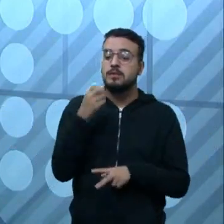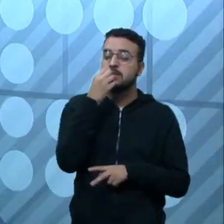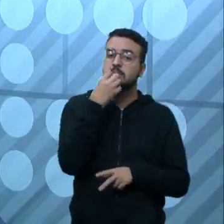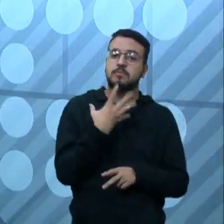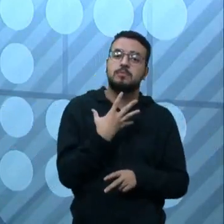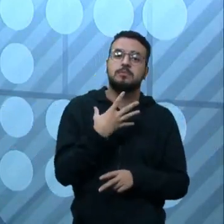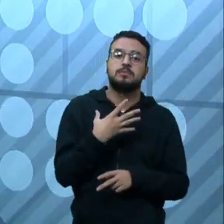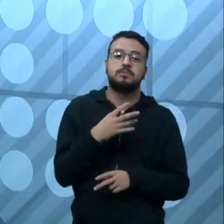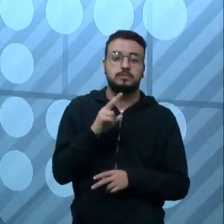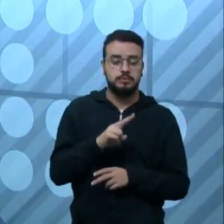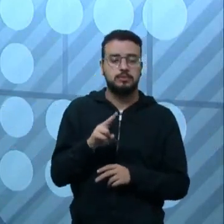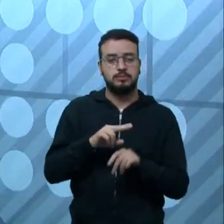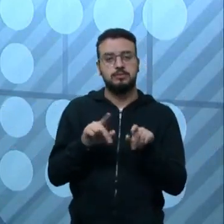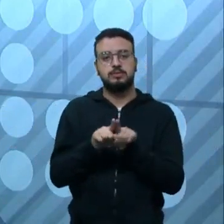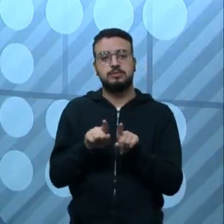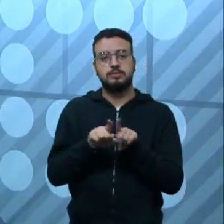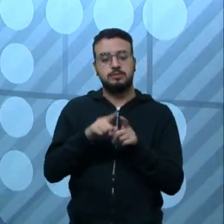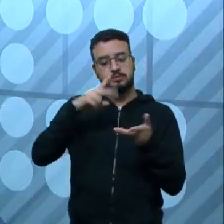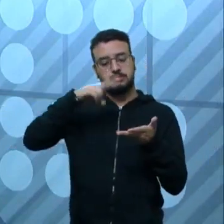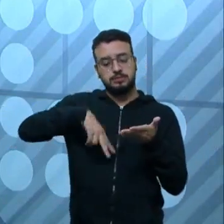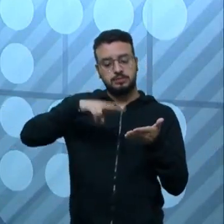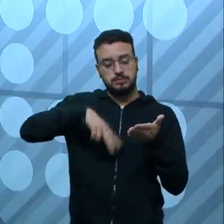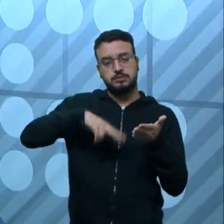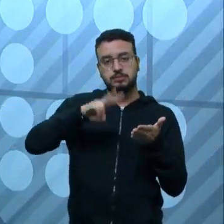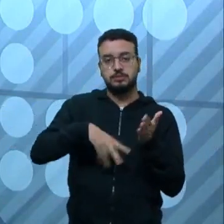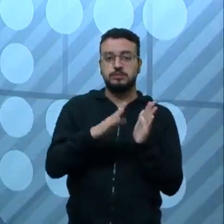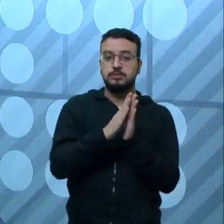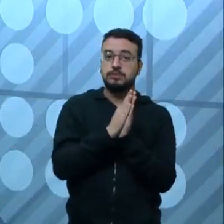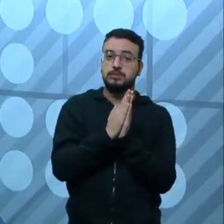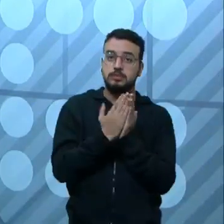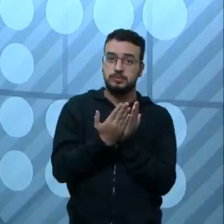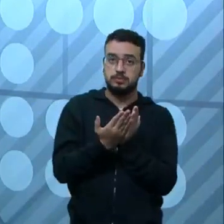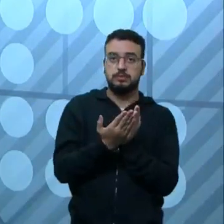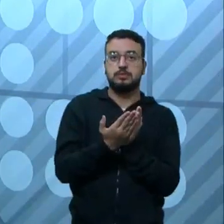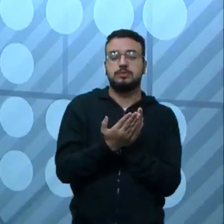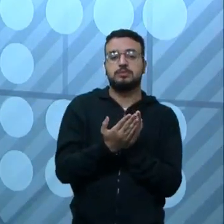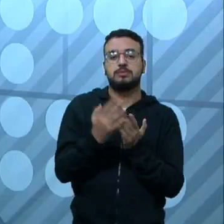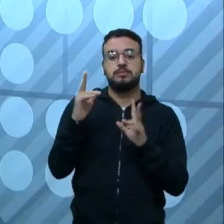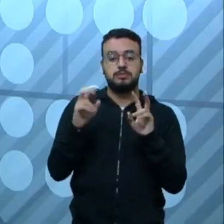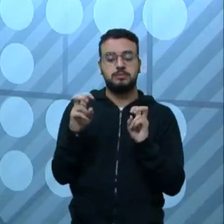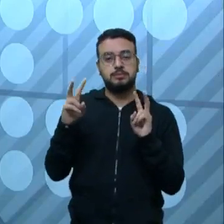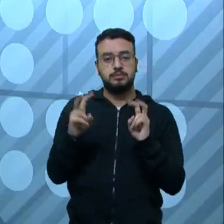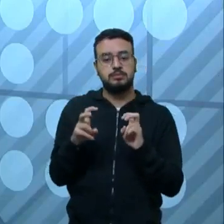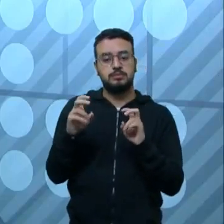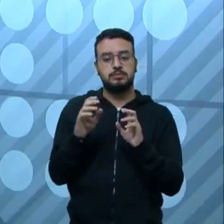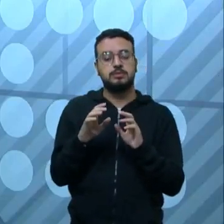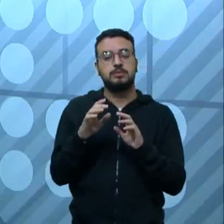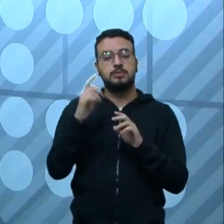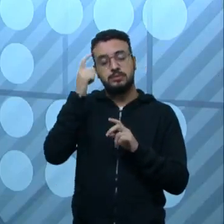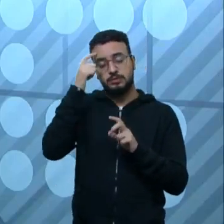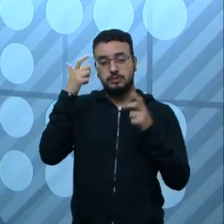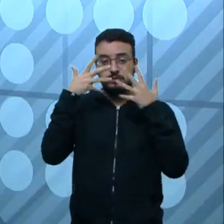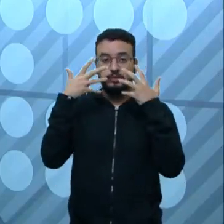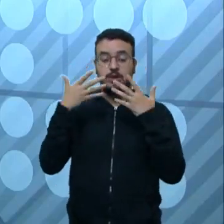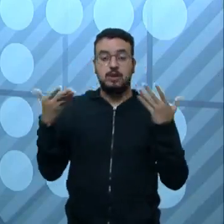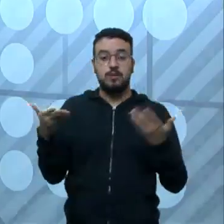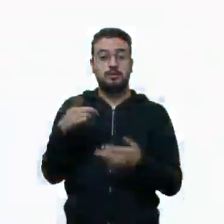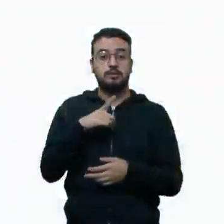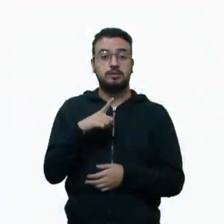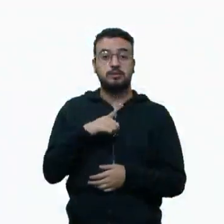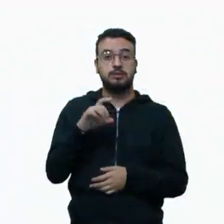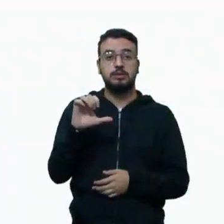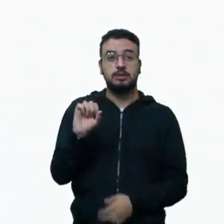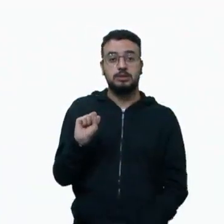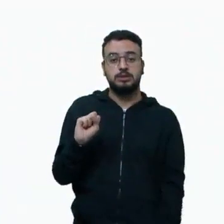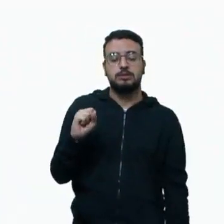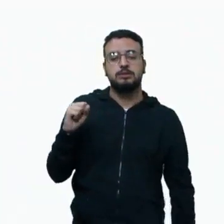contando também com a leitura do livro didático, um pouco mais sobre o sistema nervoso. Agora a gente tem uma situação problema, vamos lá? Vamos